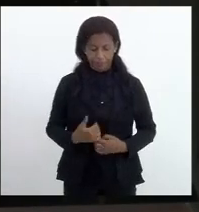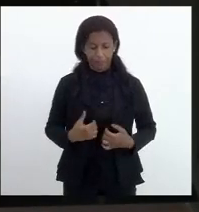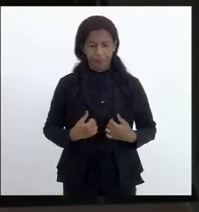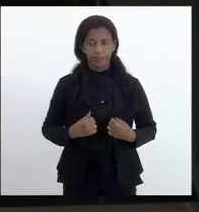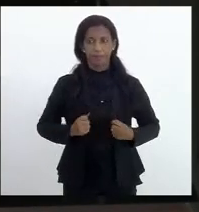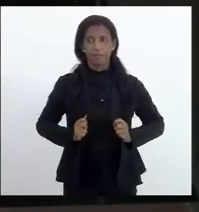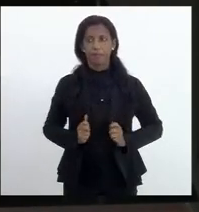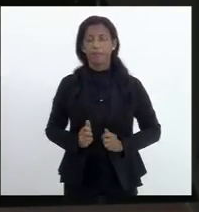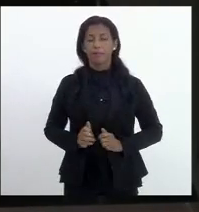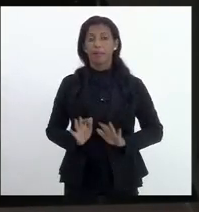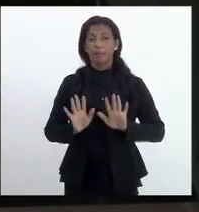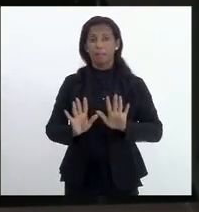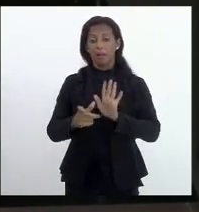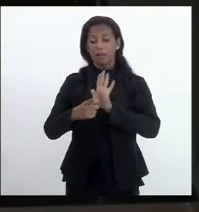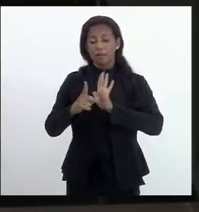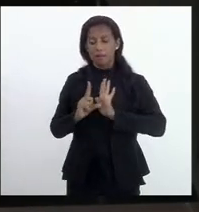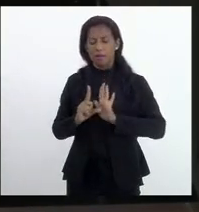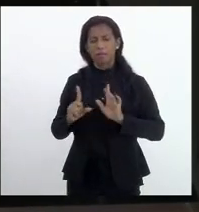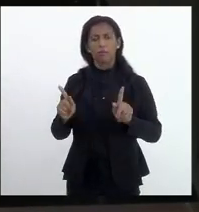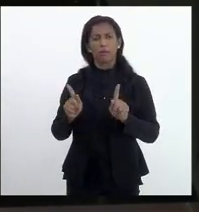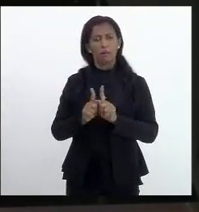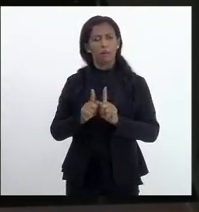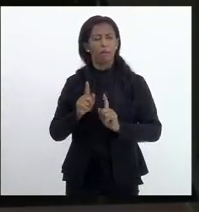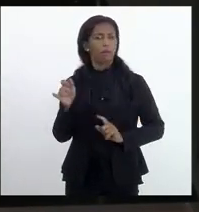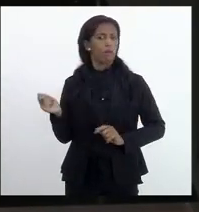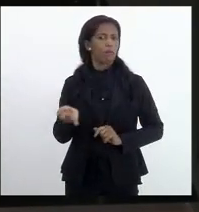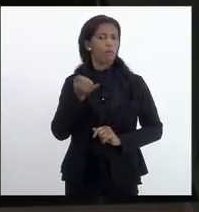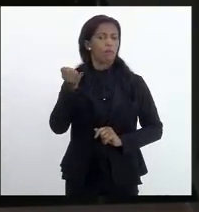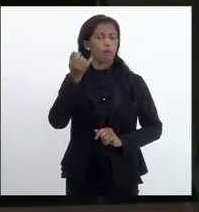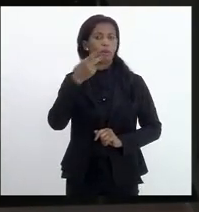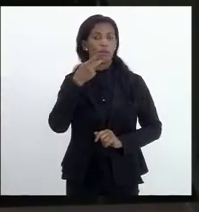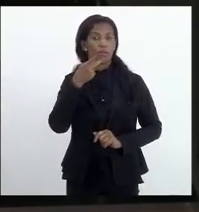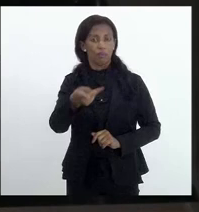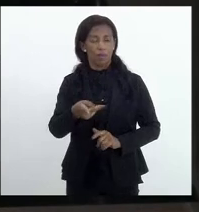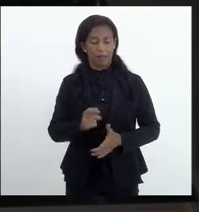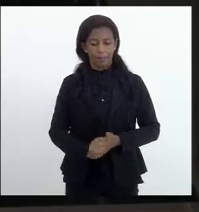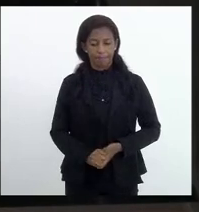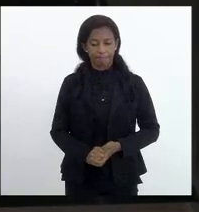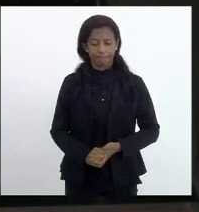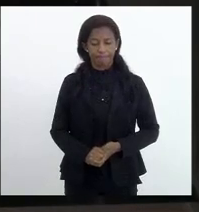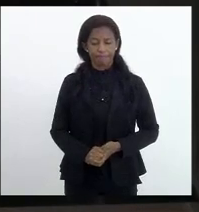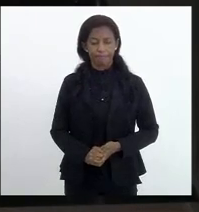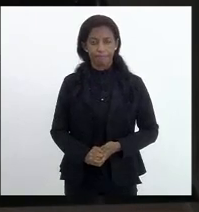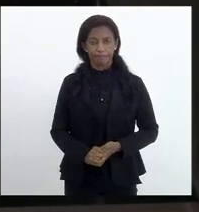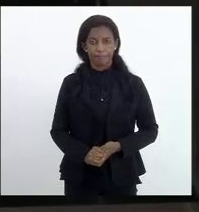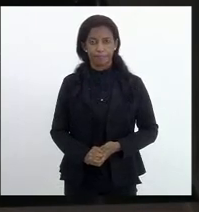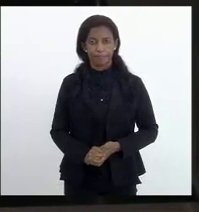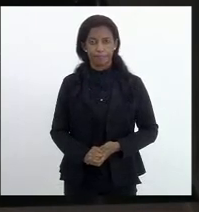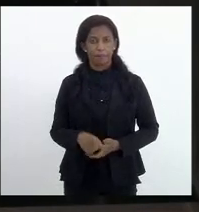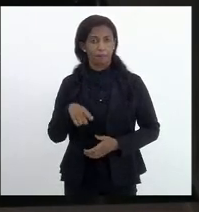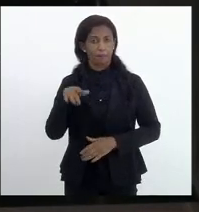disso, cabe dizer que esta disciplina está em